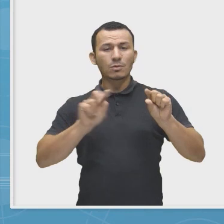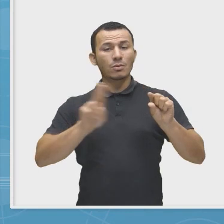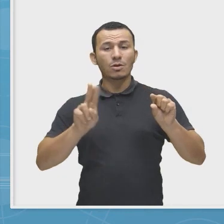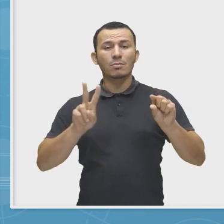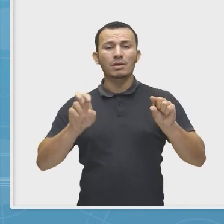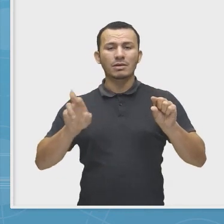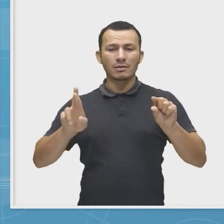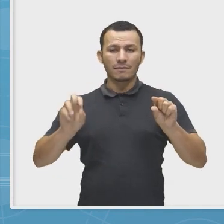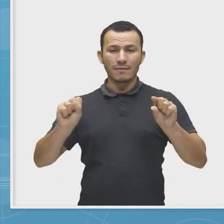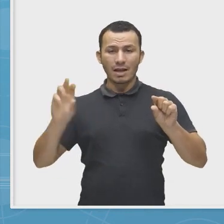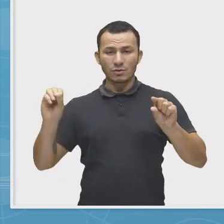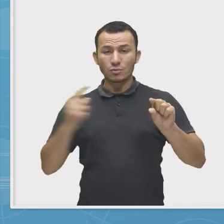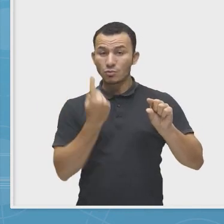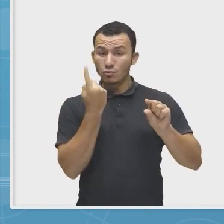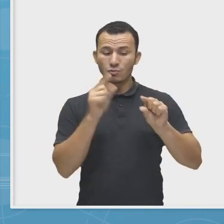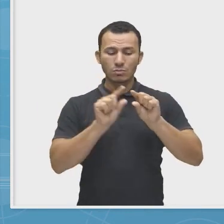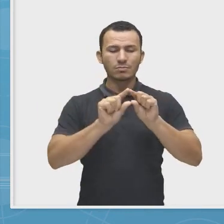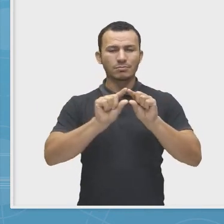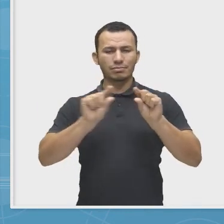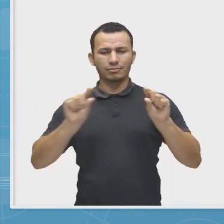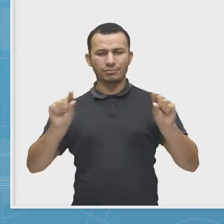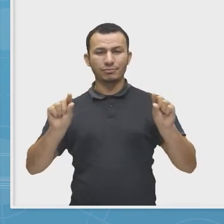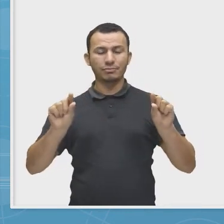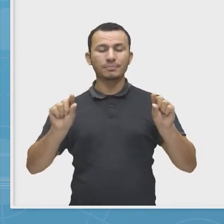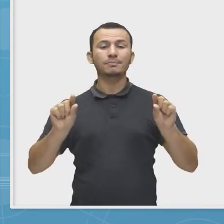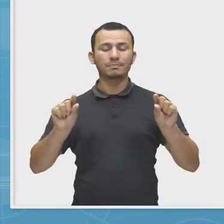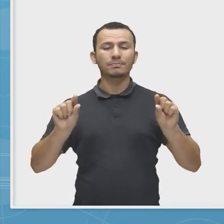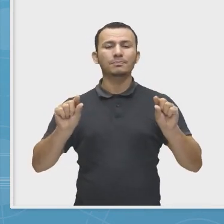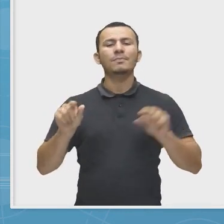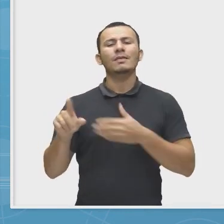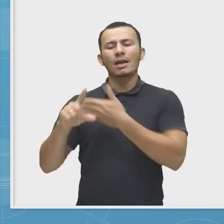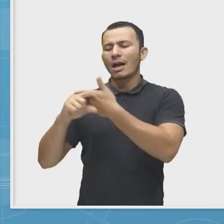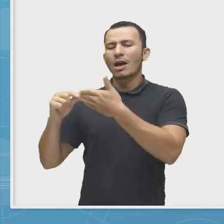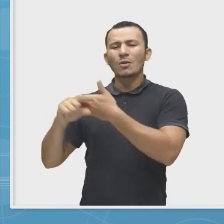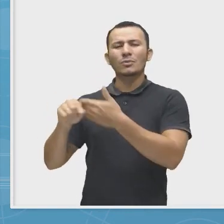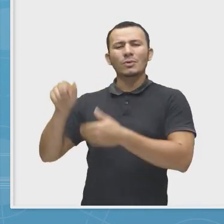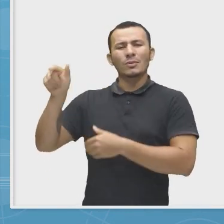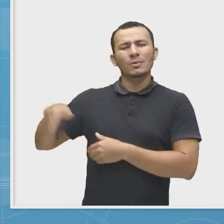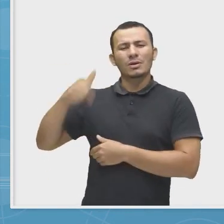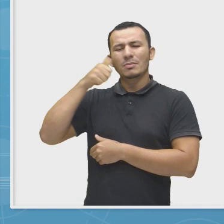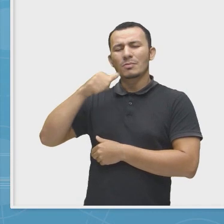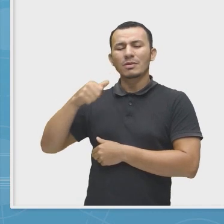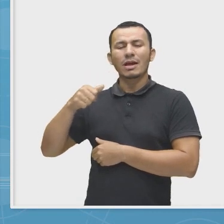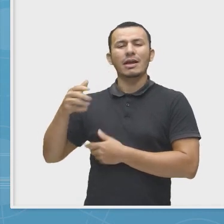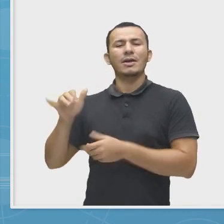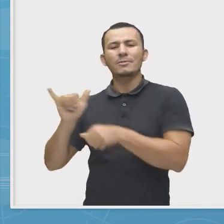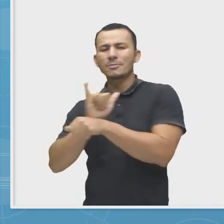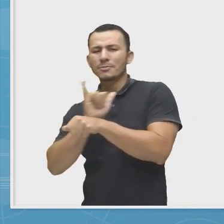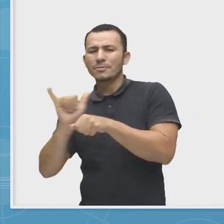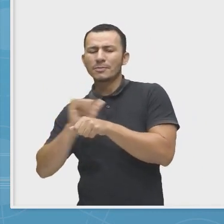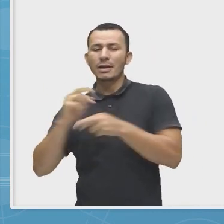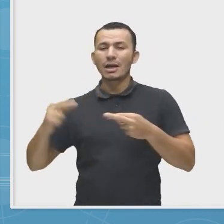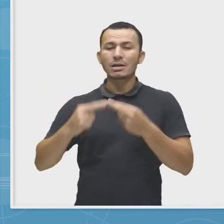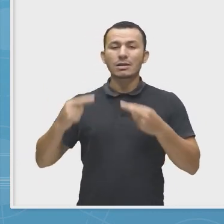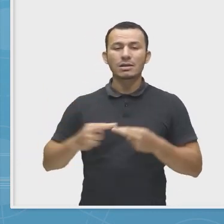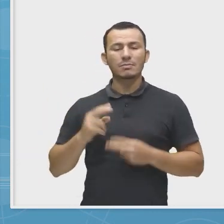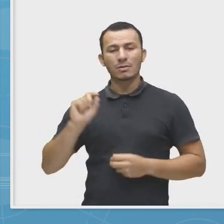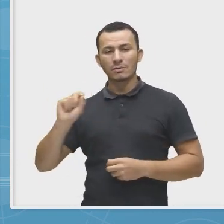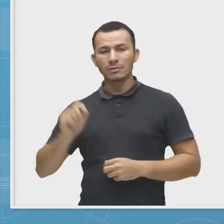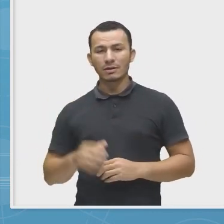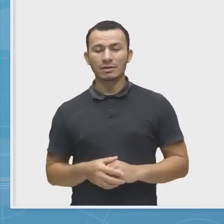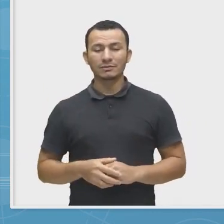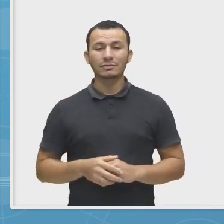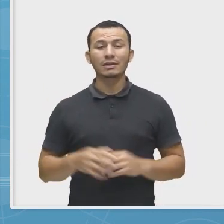verso, tá? O que foi que a escritora utilizou como rima, né? Ela utilizou